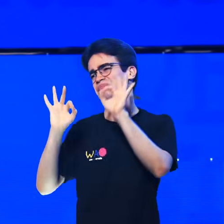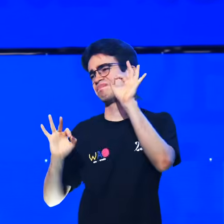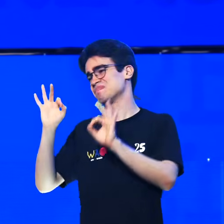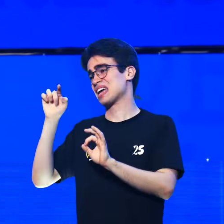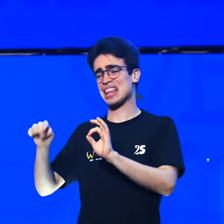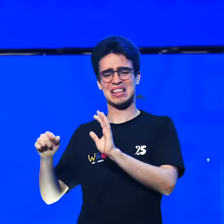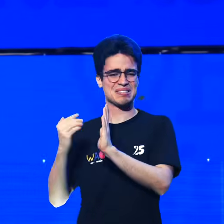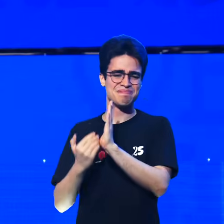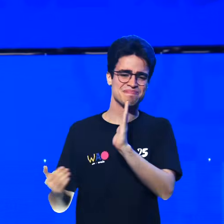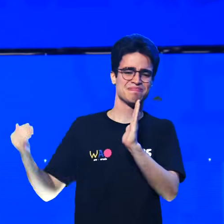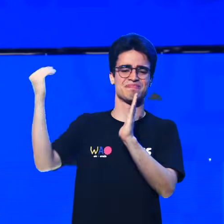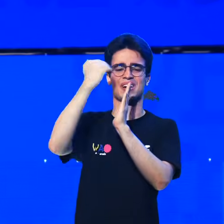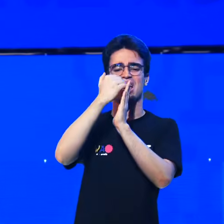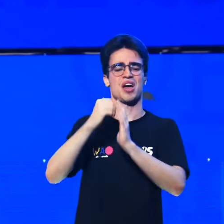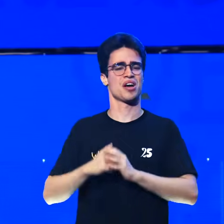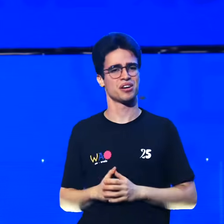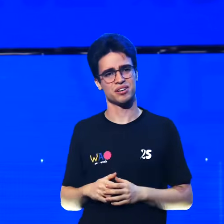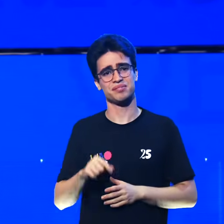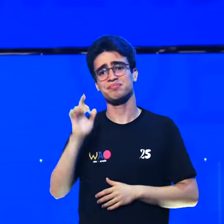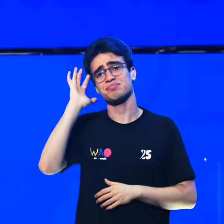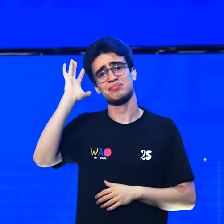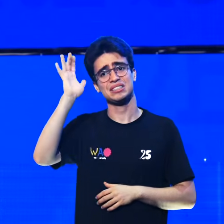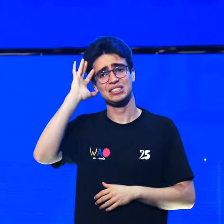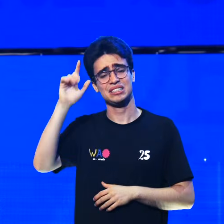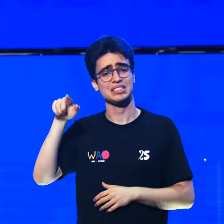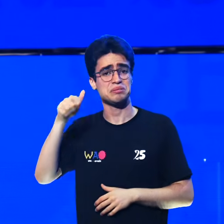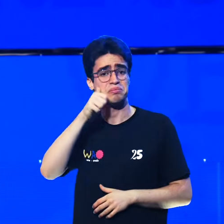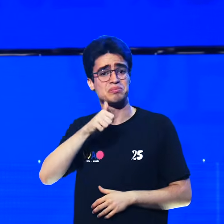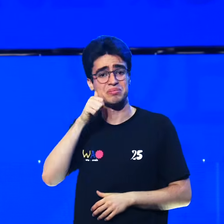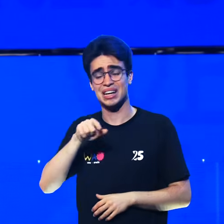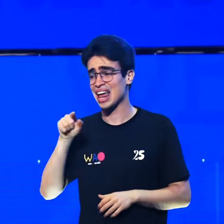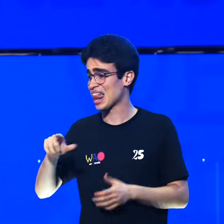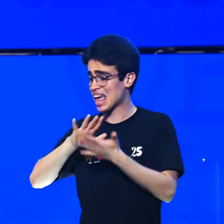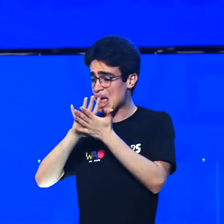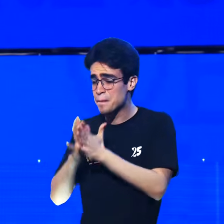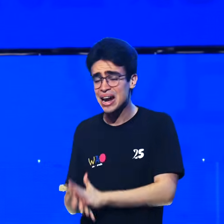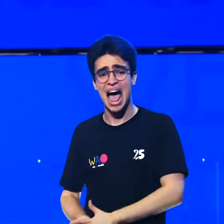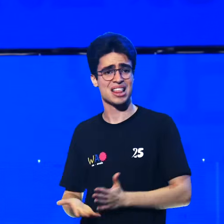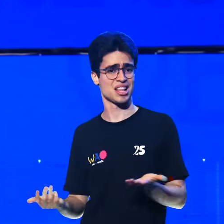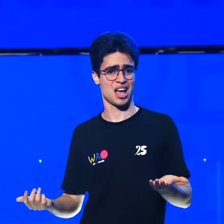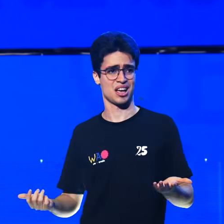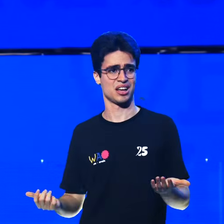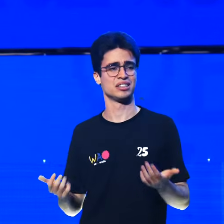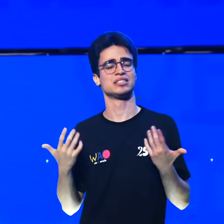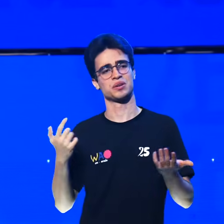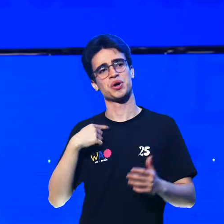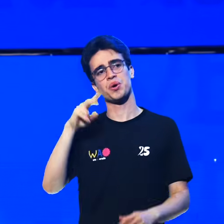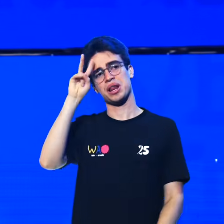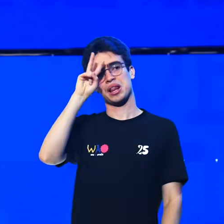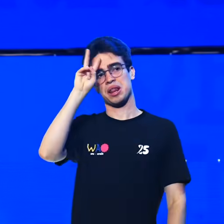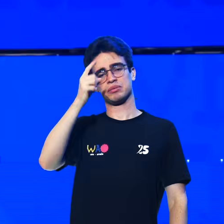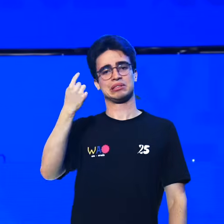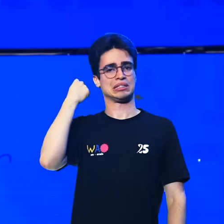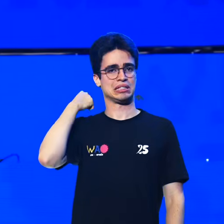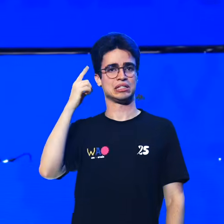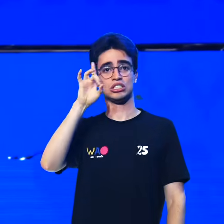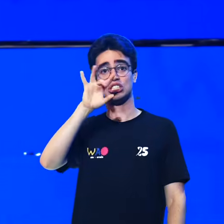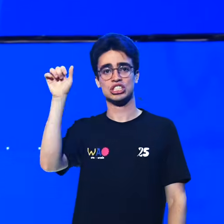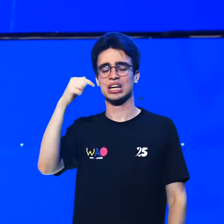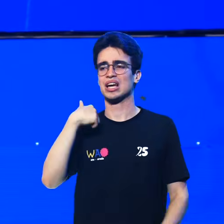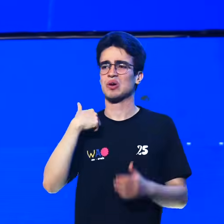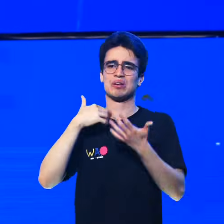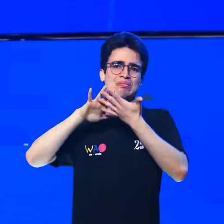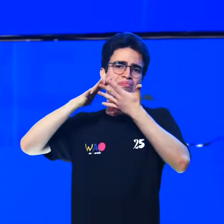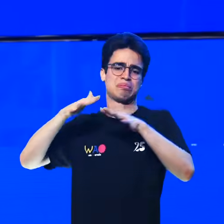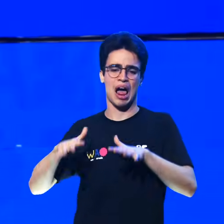gente. Pensa uma mulher quebrada. Eu me lembro um dia que eu estava quebrado. Eu me lembro o dia que eu estava